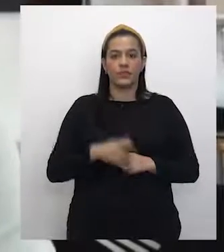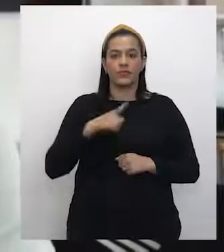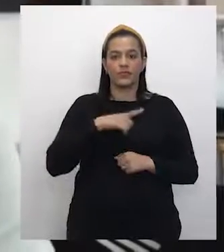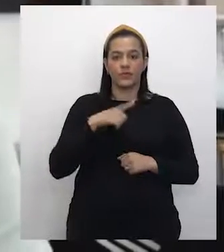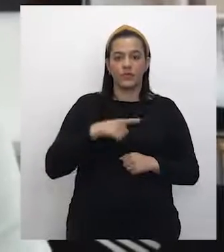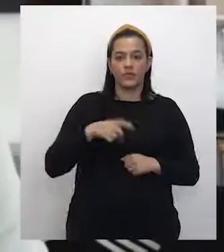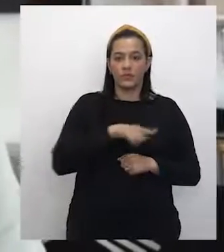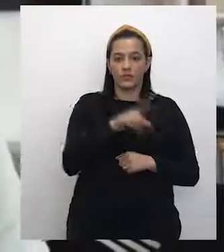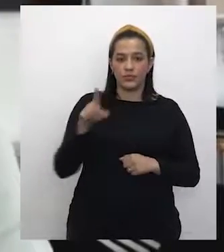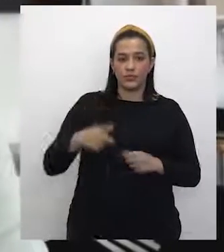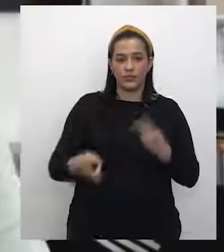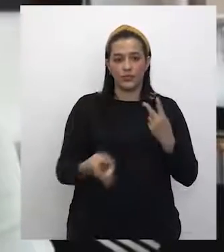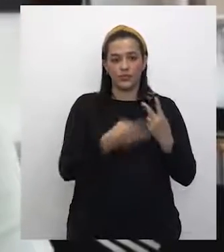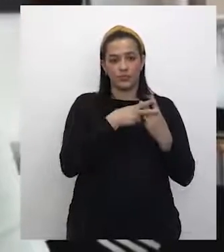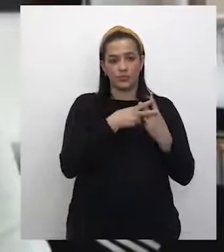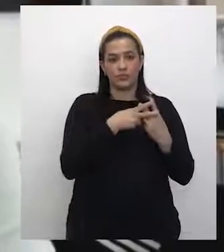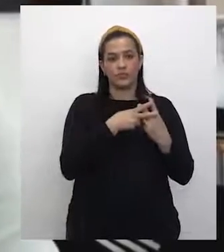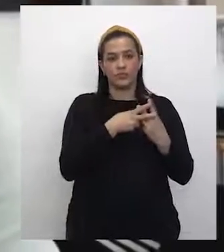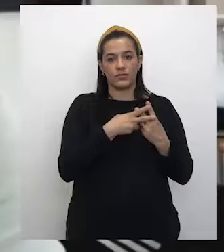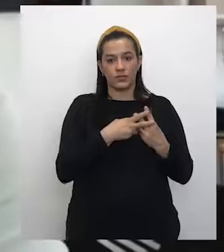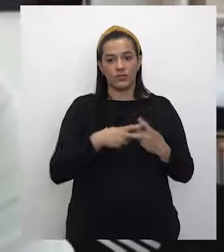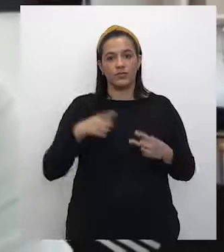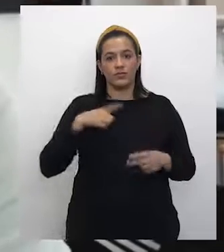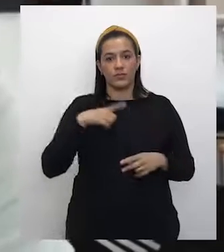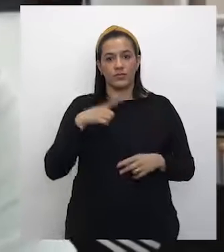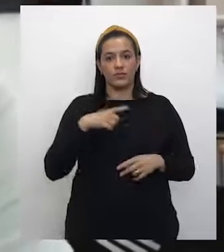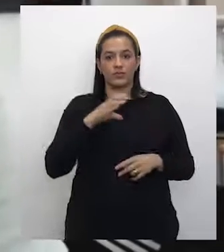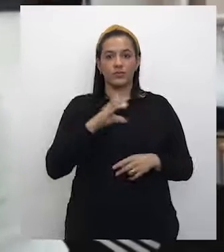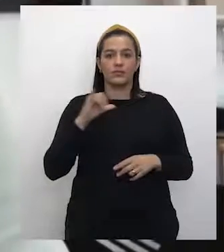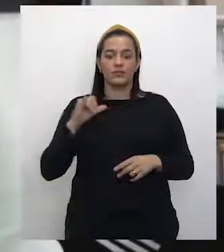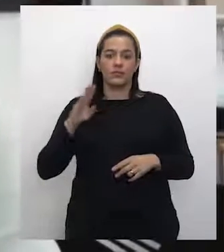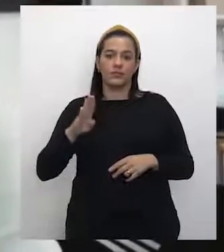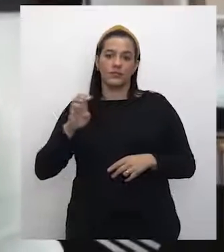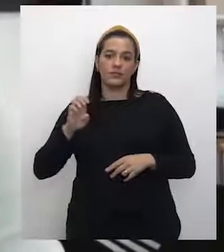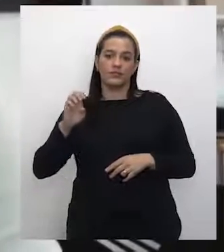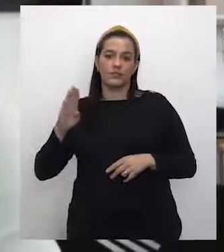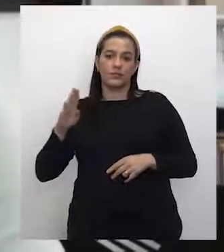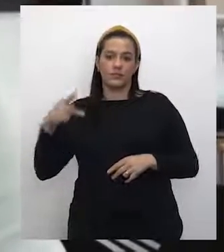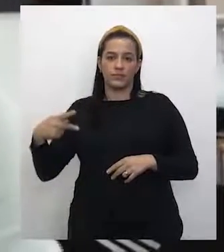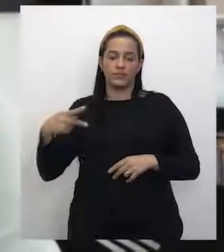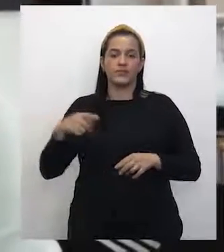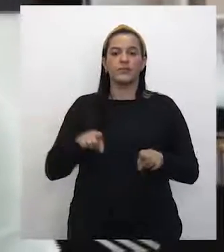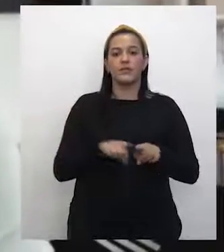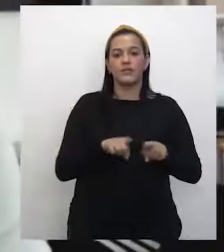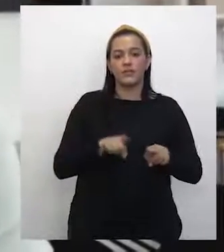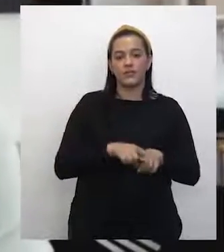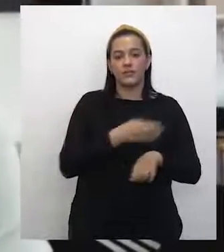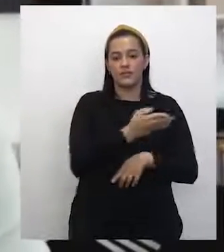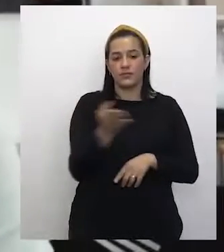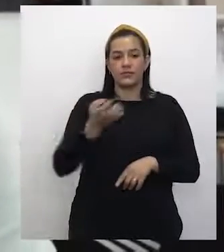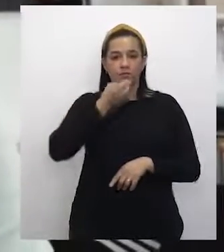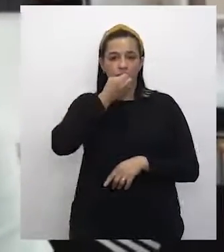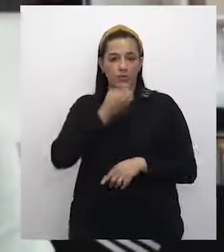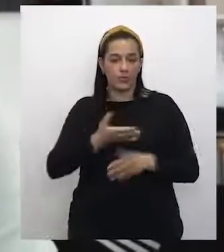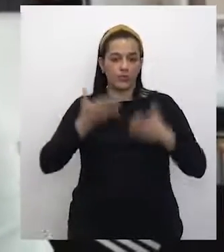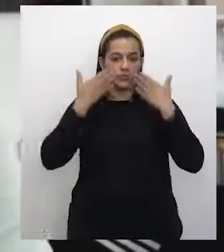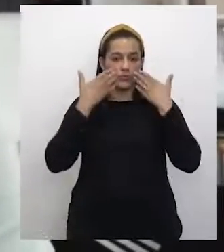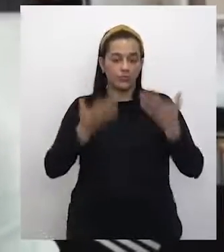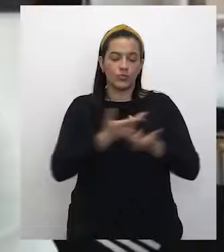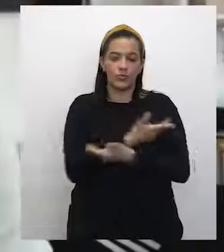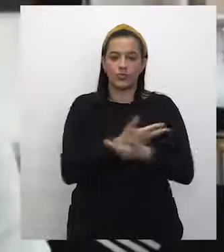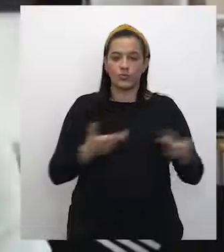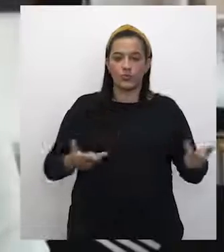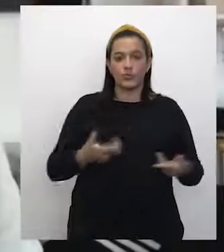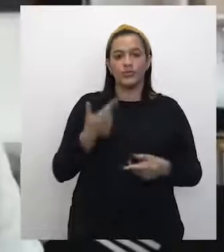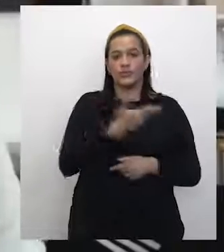usem a hashtag, né? Hashtag CIEBP. É importante que vocês mostrem as boas práticas de vocês, mostrem